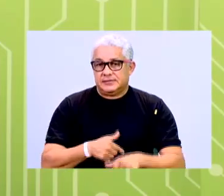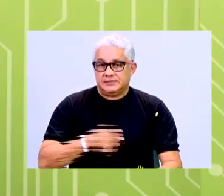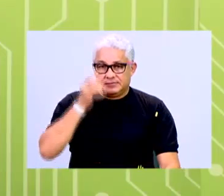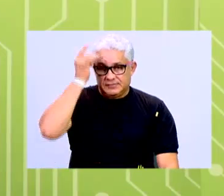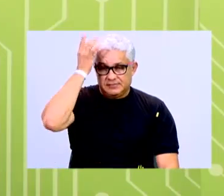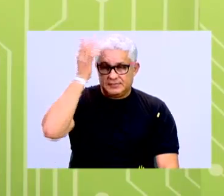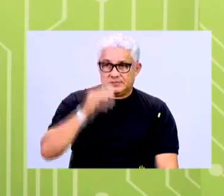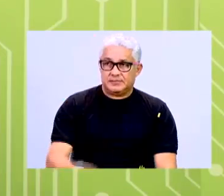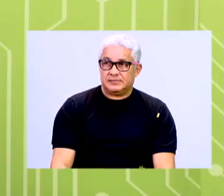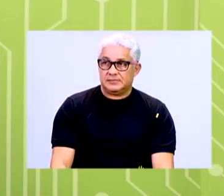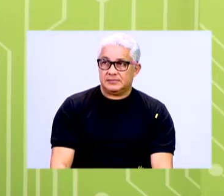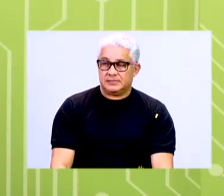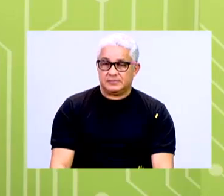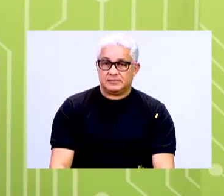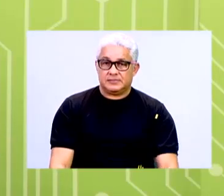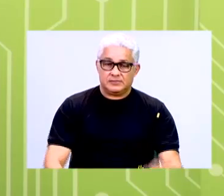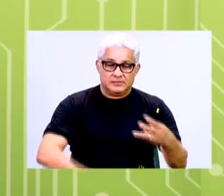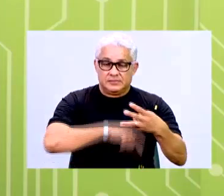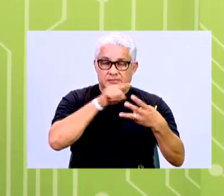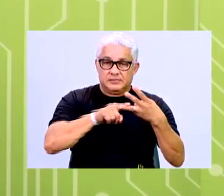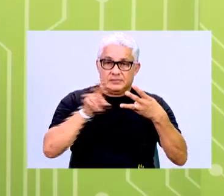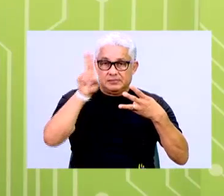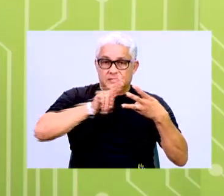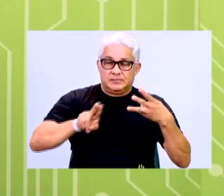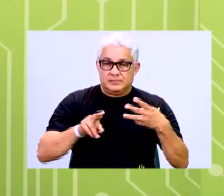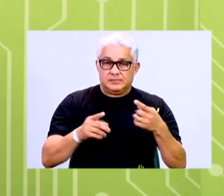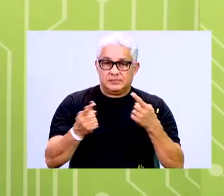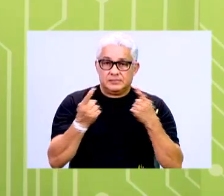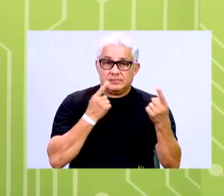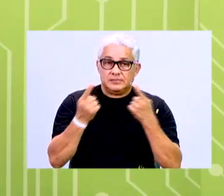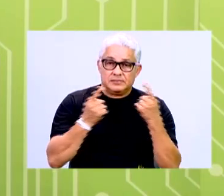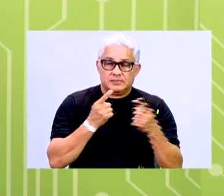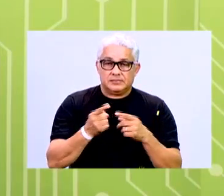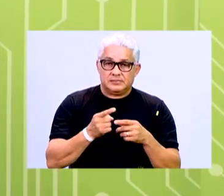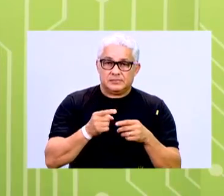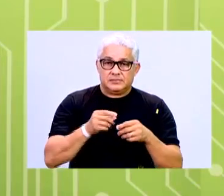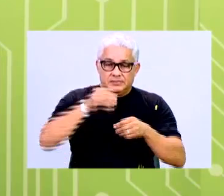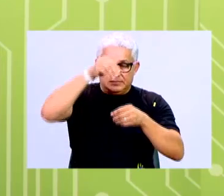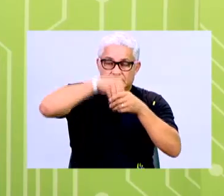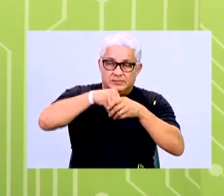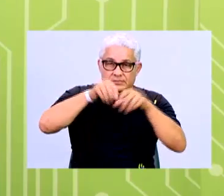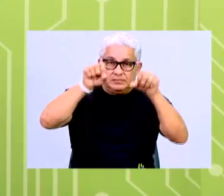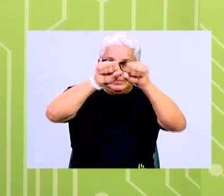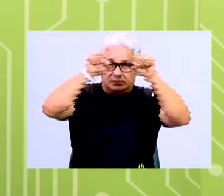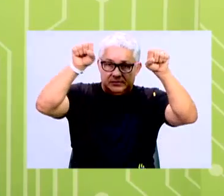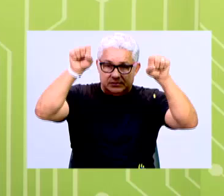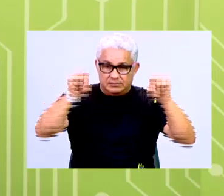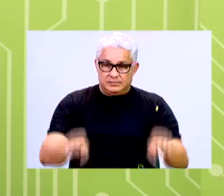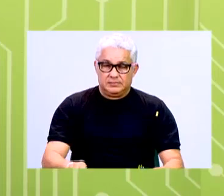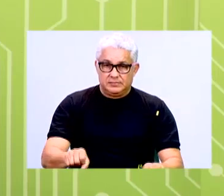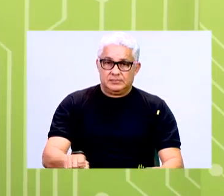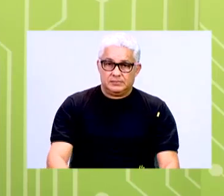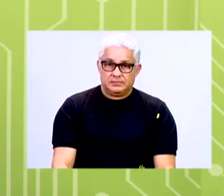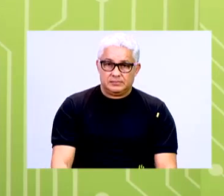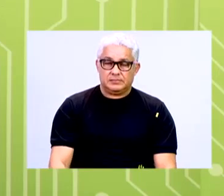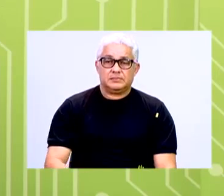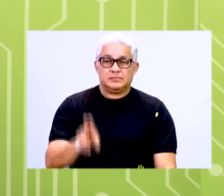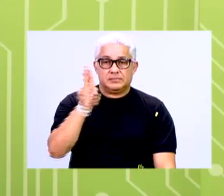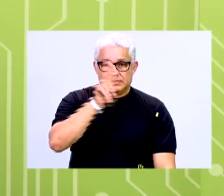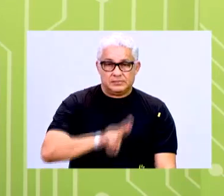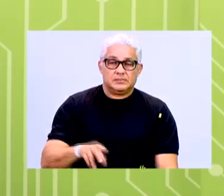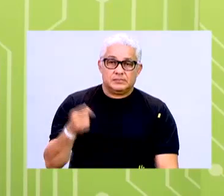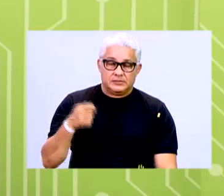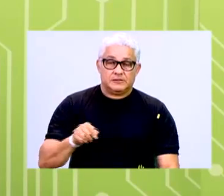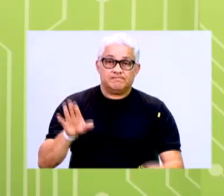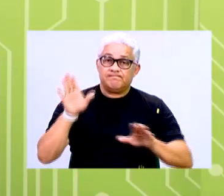facilitado. Um terceiro usuário é o entrevistado parte do sistema. Tá? Este é um usuário que também temos que tomar